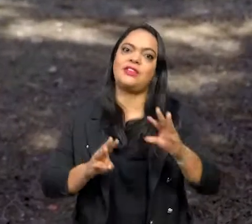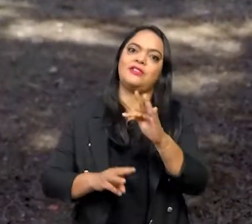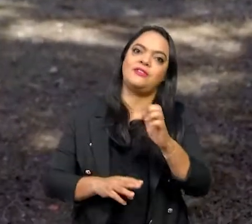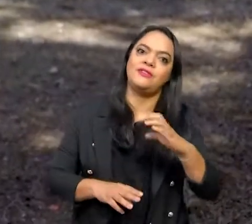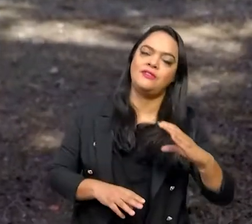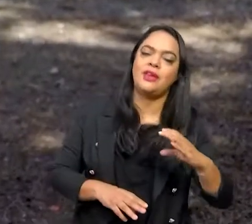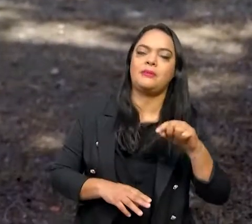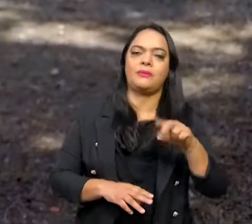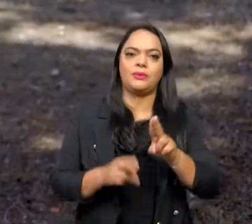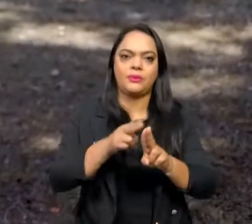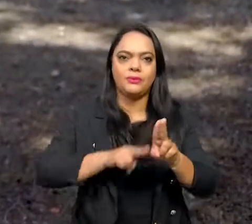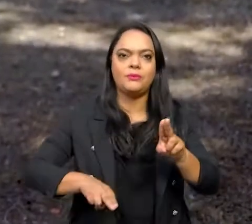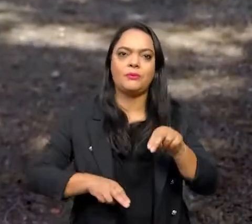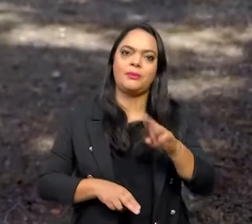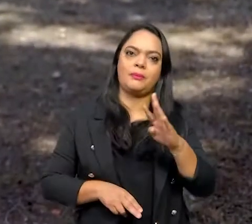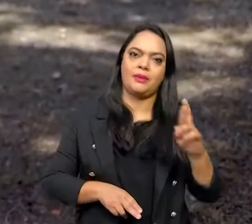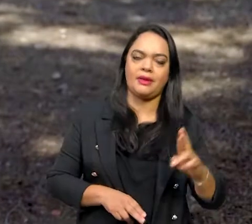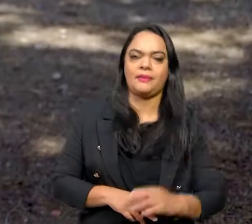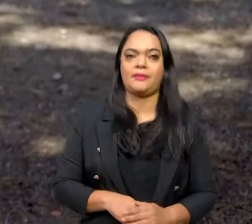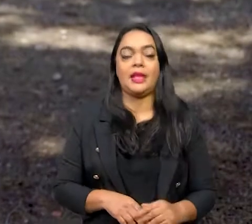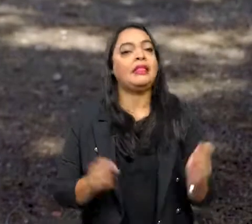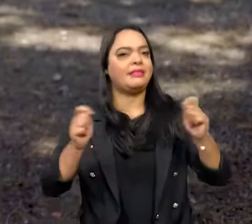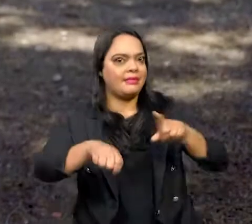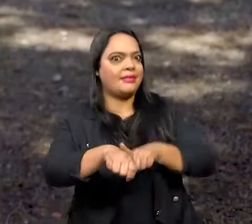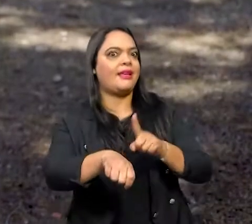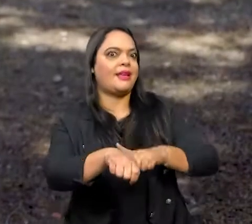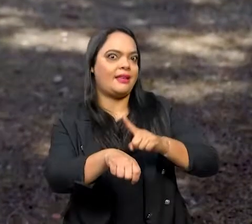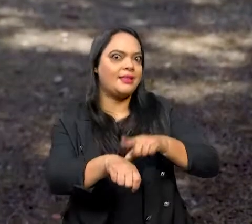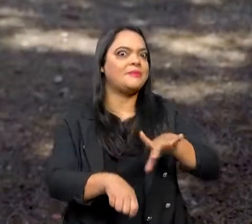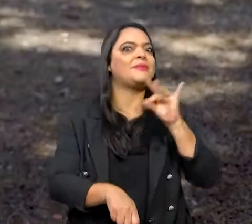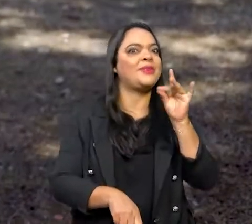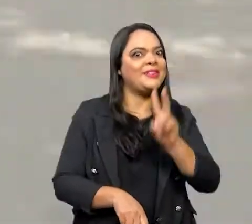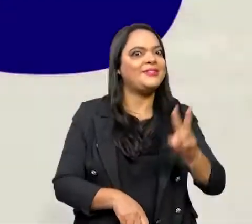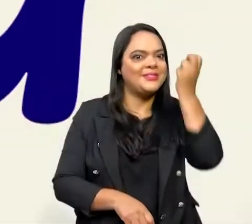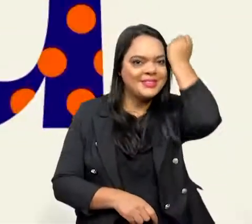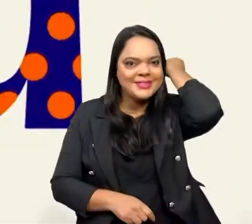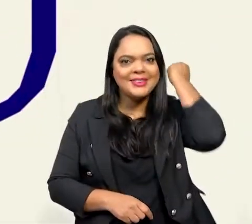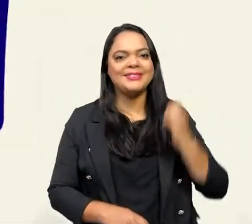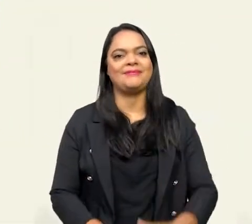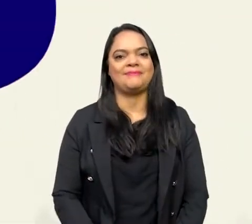.ufo.br Ah, e ainda dá tempo de fazer essa escolha para o vestibular, hein?